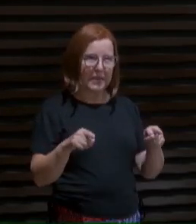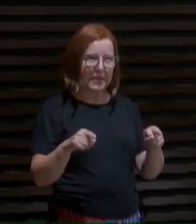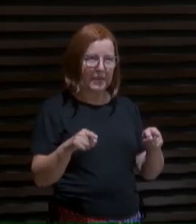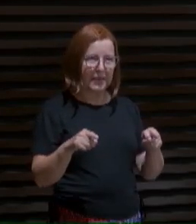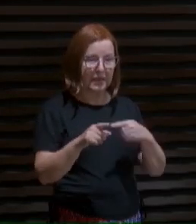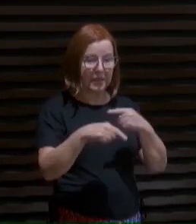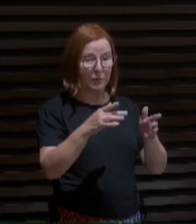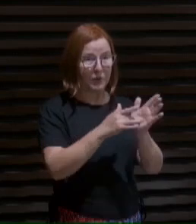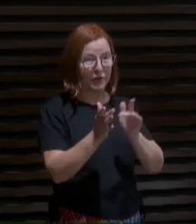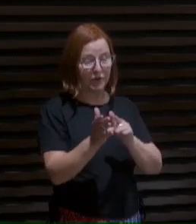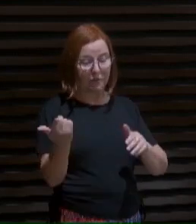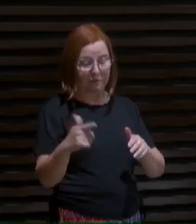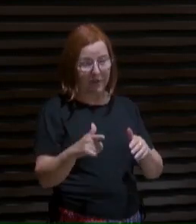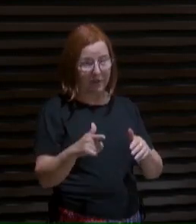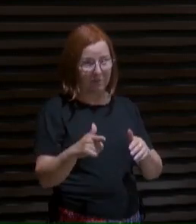demônio aparecendo.